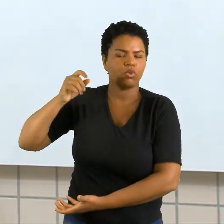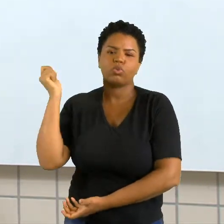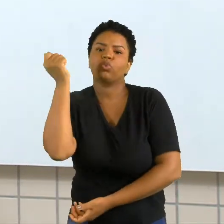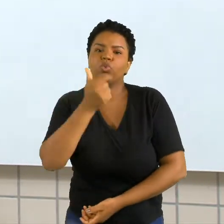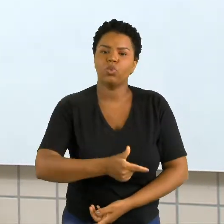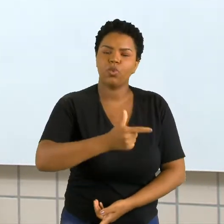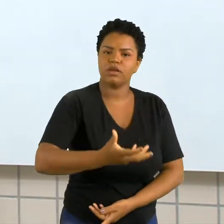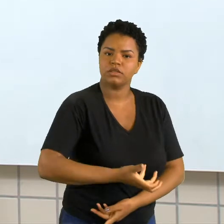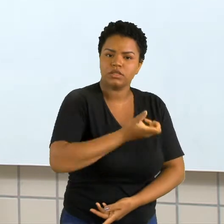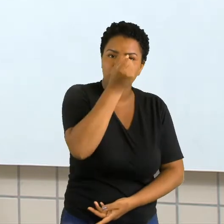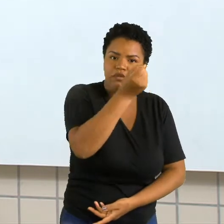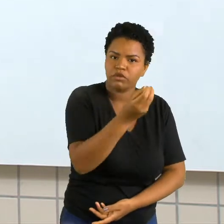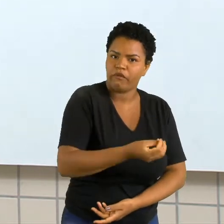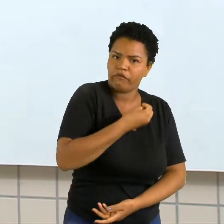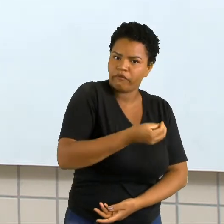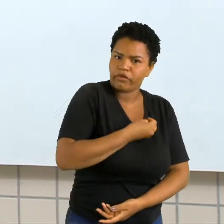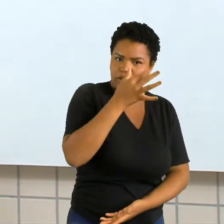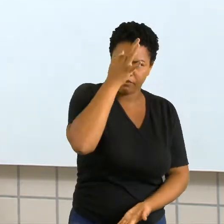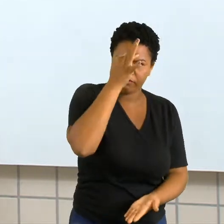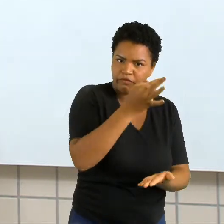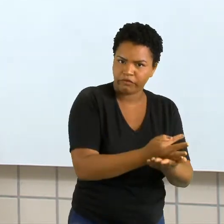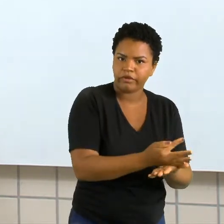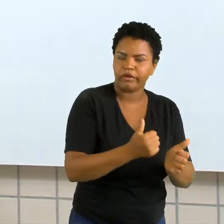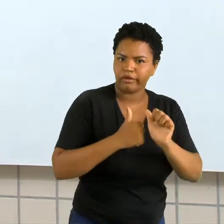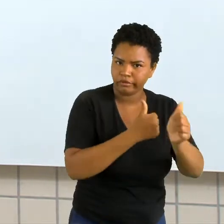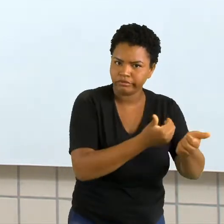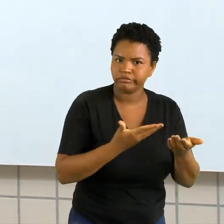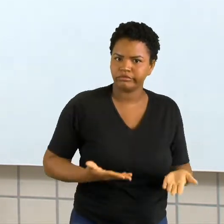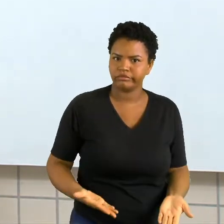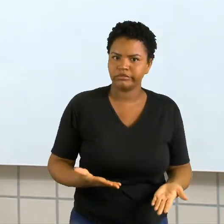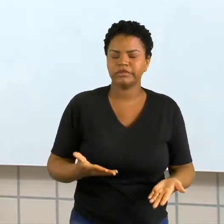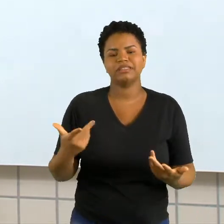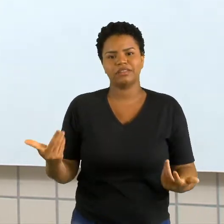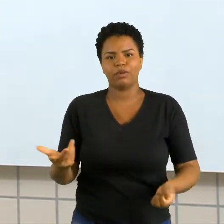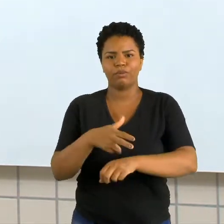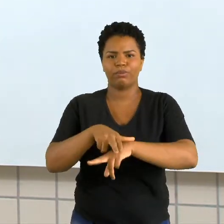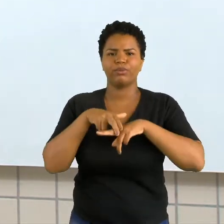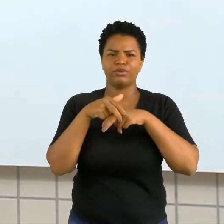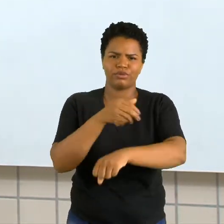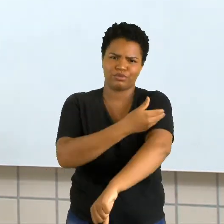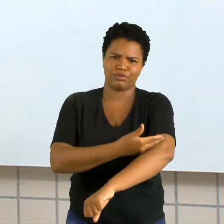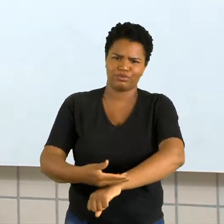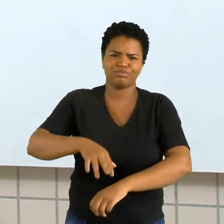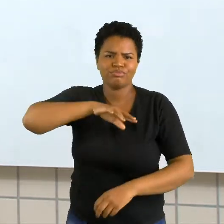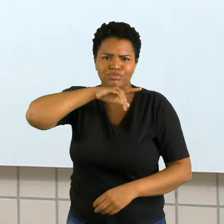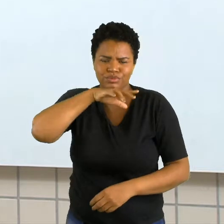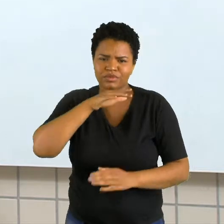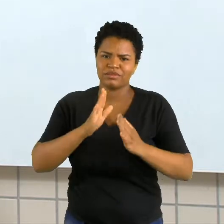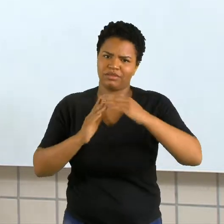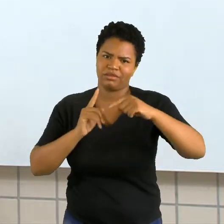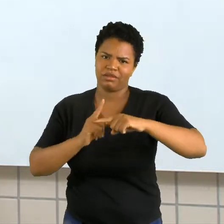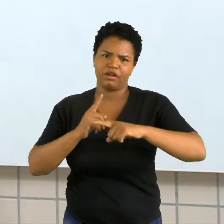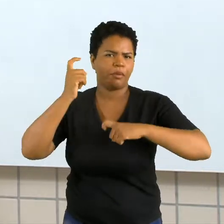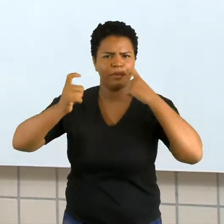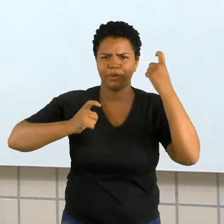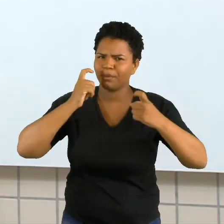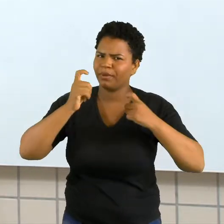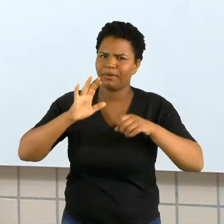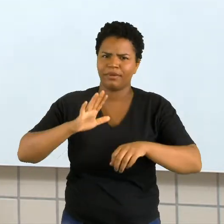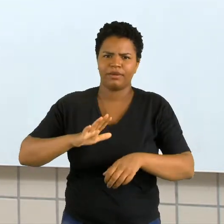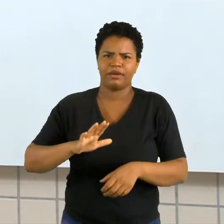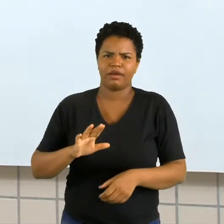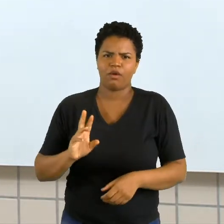estavam tudo invertido, Por isso, devido a esses maus hábitos da igreja, devido a igreja não se preocupar mais com a questão